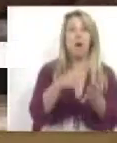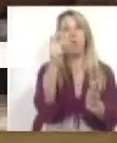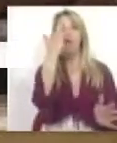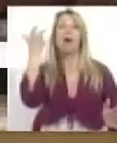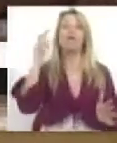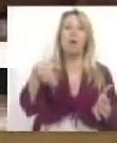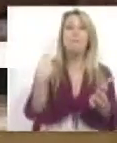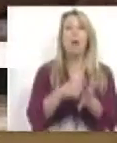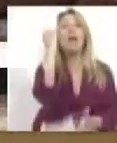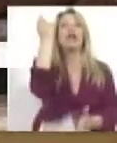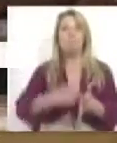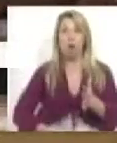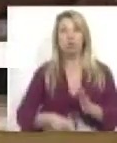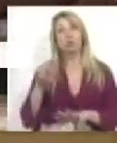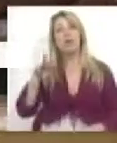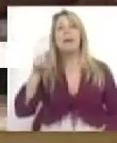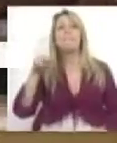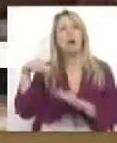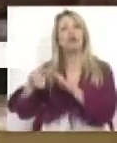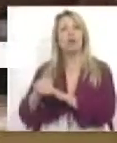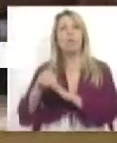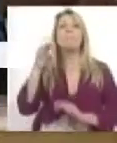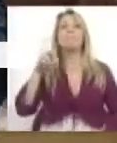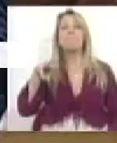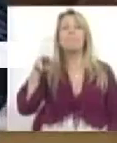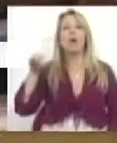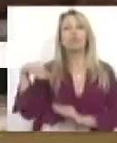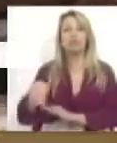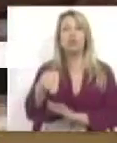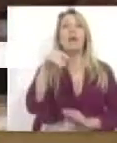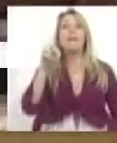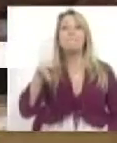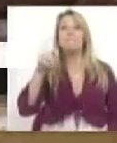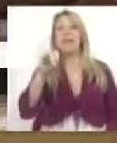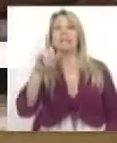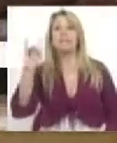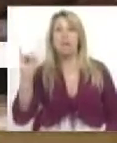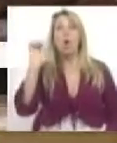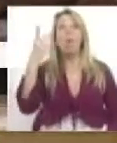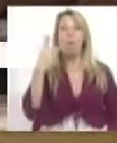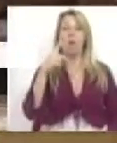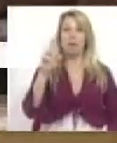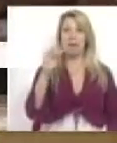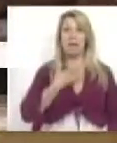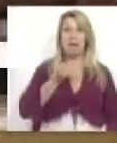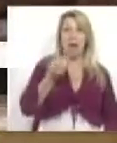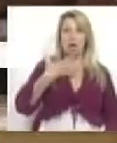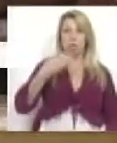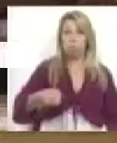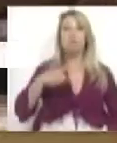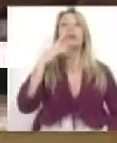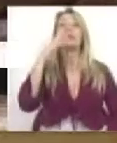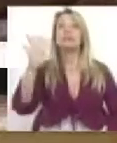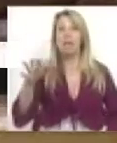os impostos que Messi não quis pagar ou que Ricardo Salgado não quis pagar. E não são os únicos. Não